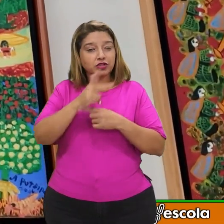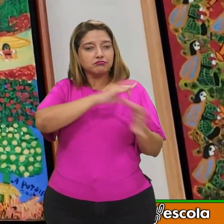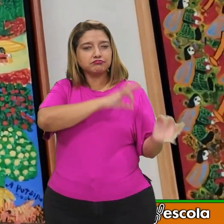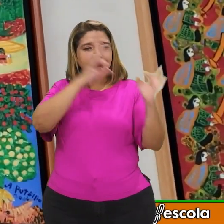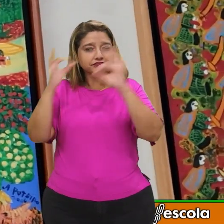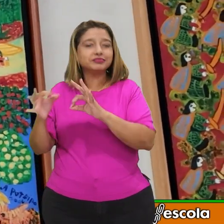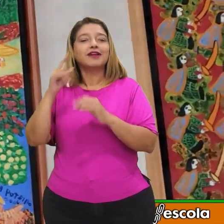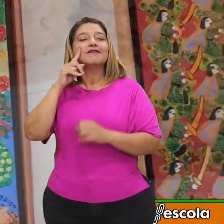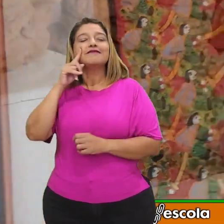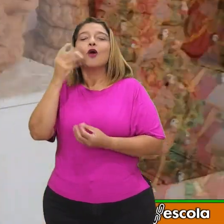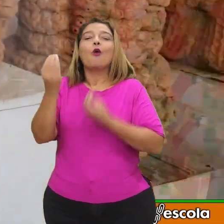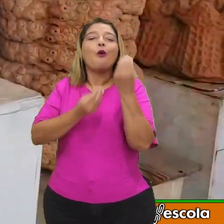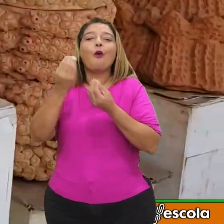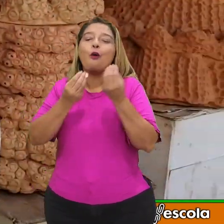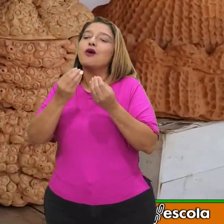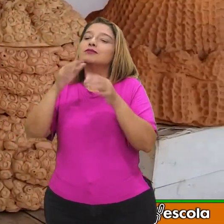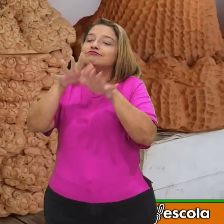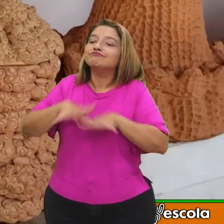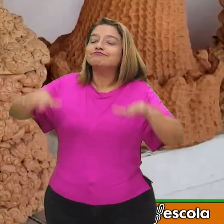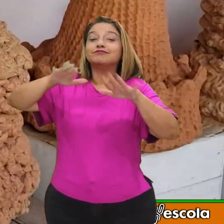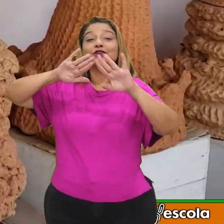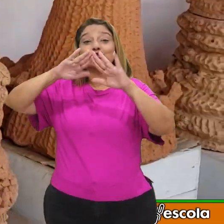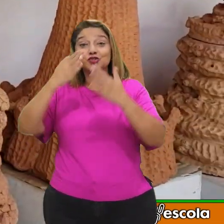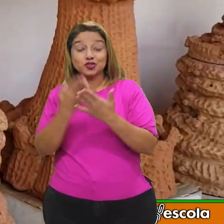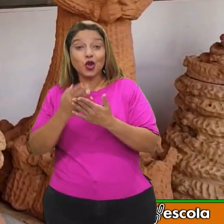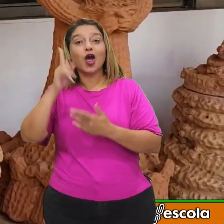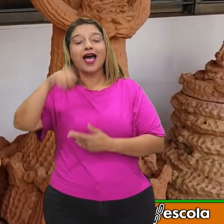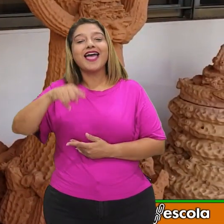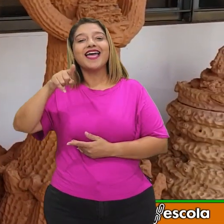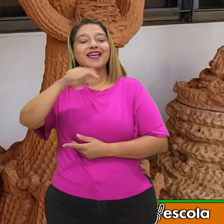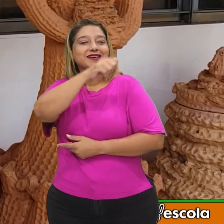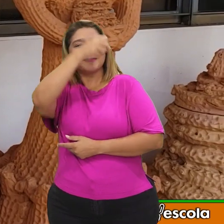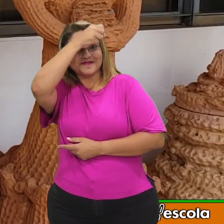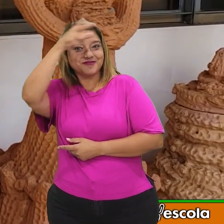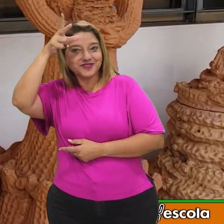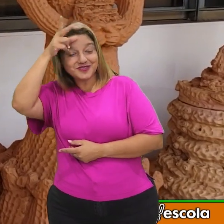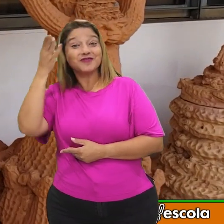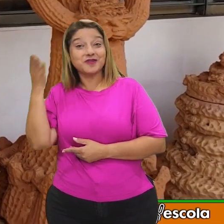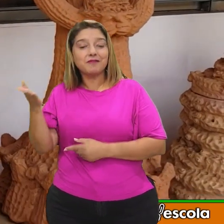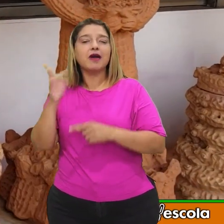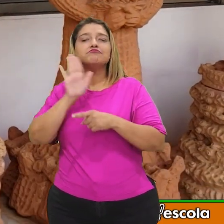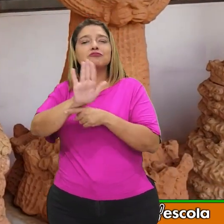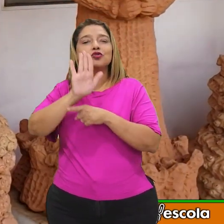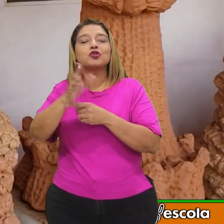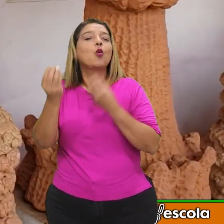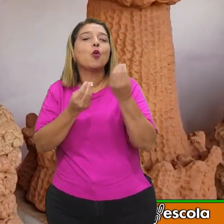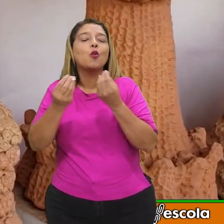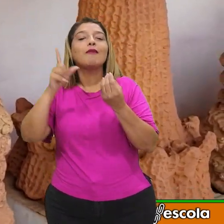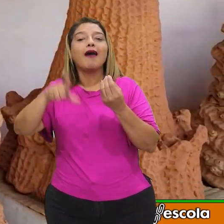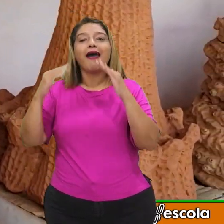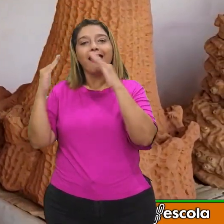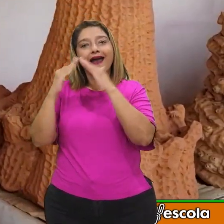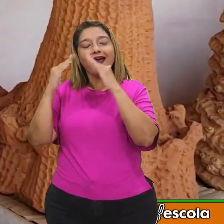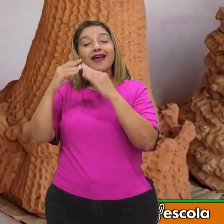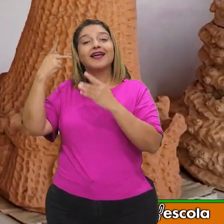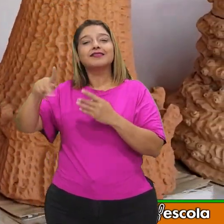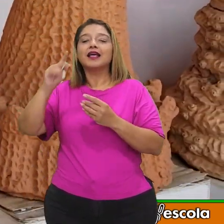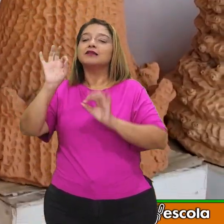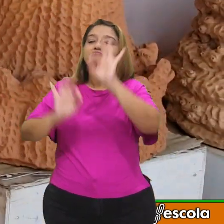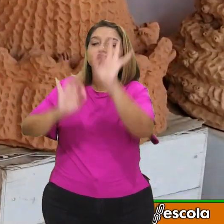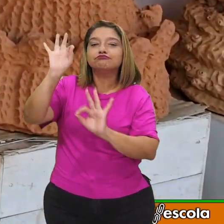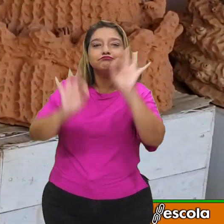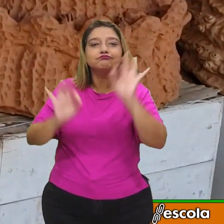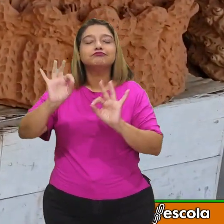final desse vídeo, nós vamos ver imagens de um passeio que a Escola Municipal Silene de Andrade fez na casa